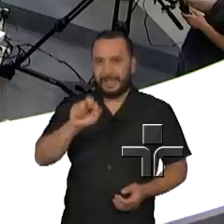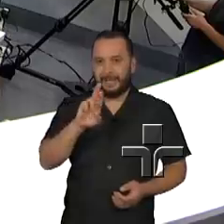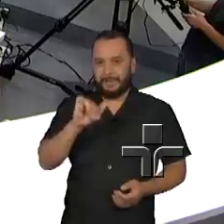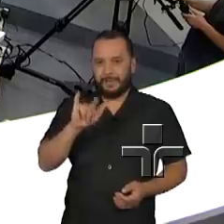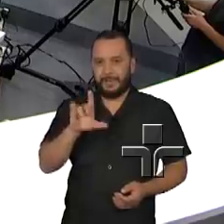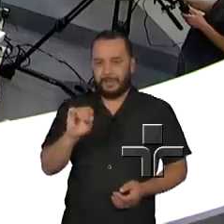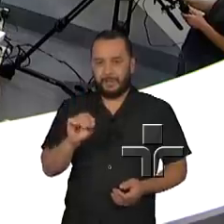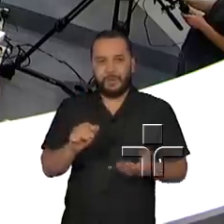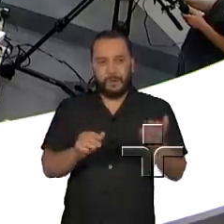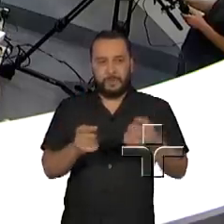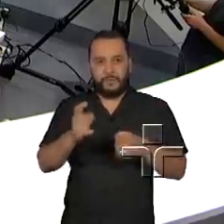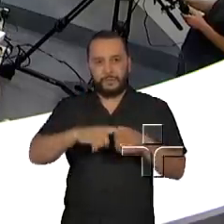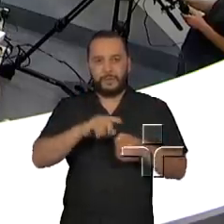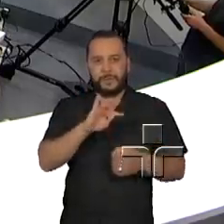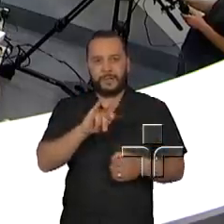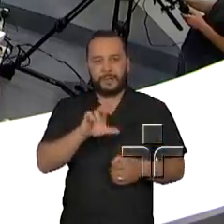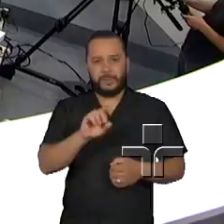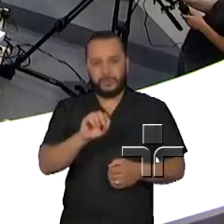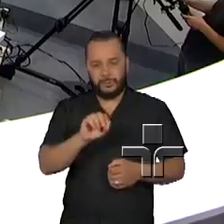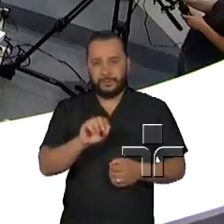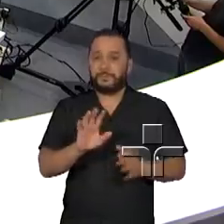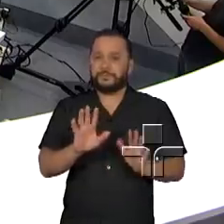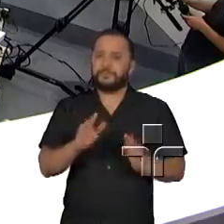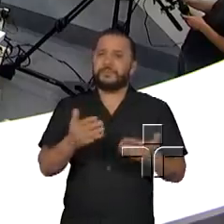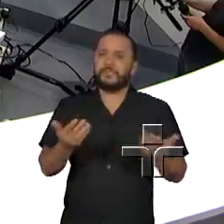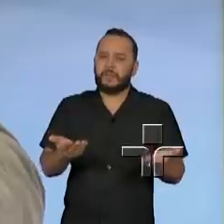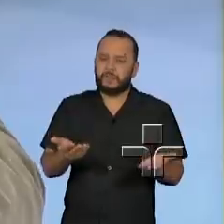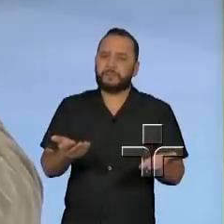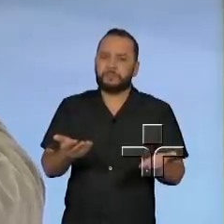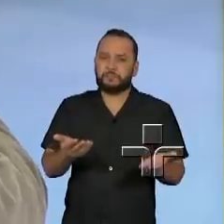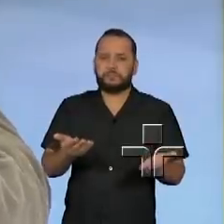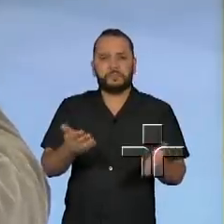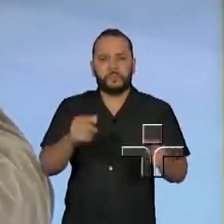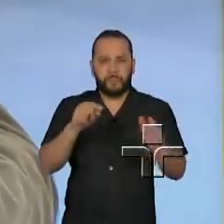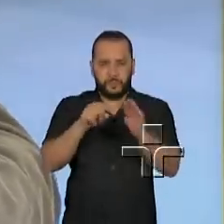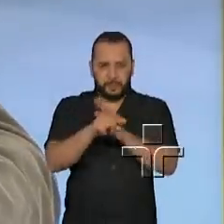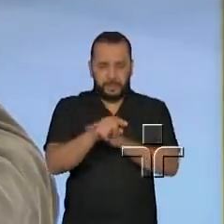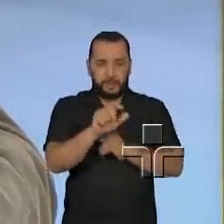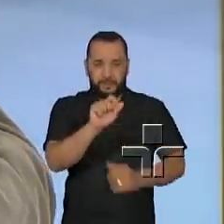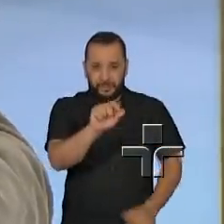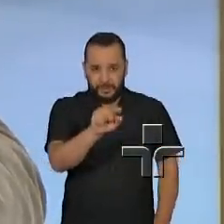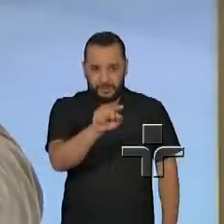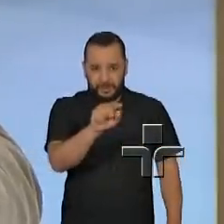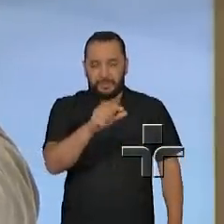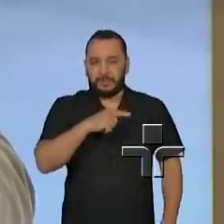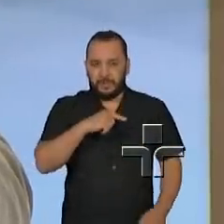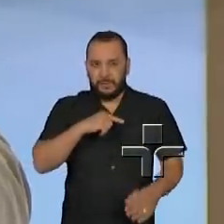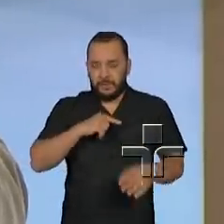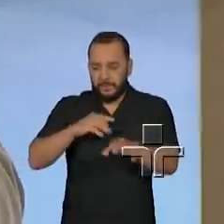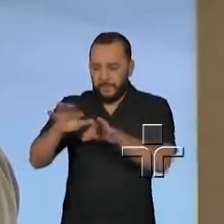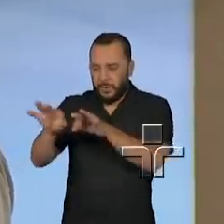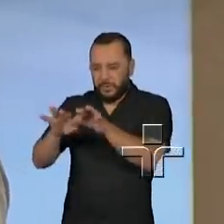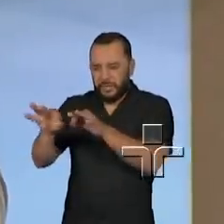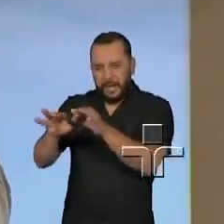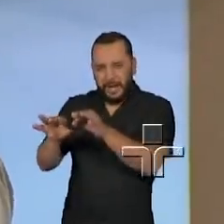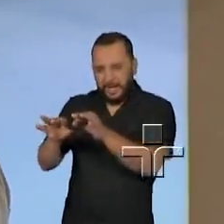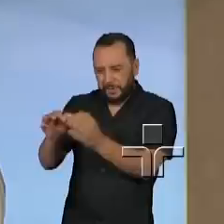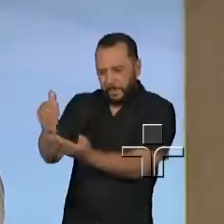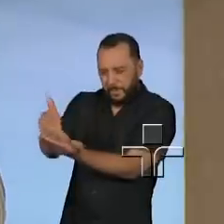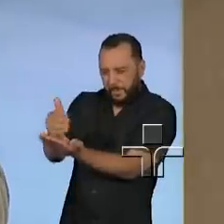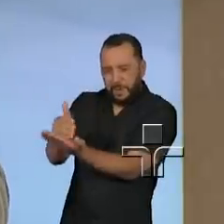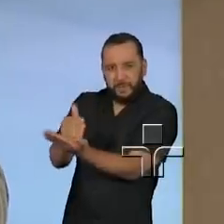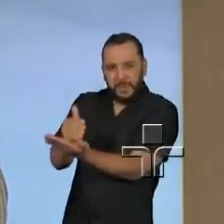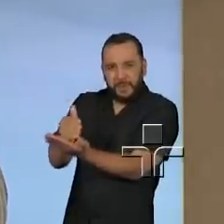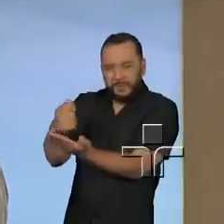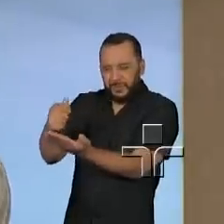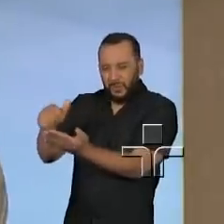pode retomar. Então, Siddhartha, eu estava te perguntando se você teve que redimensionar algum projeto de pesquisa, adiar ou mesmo abrir